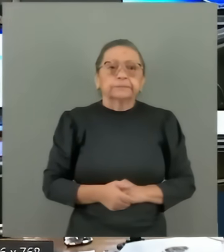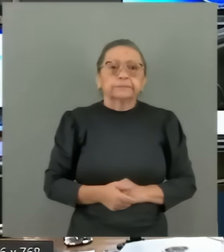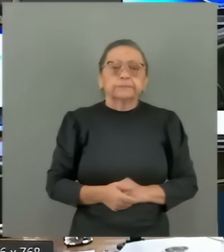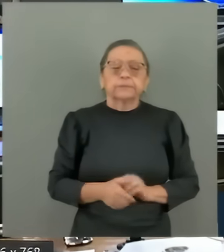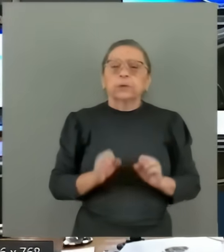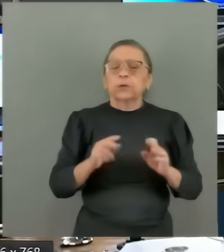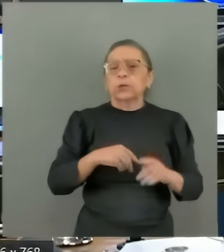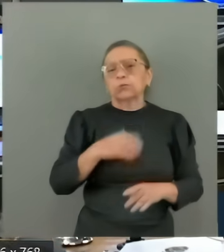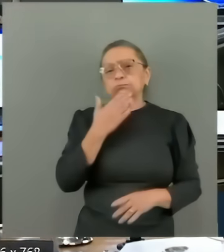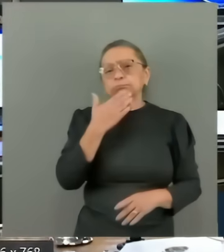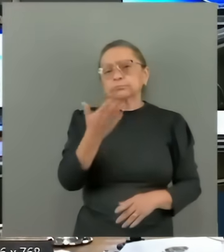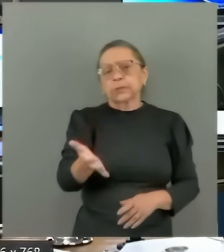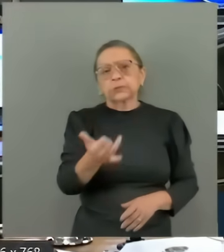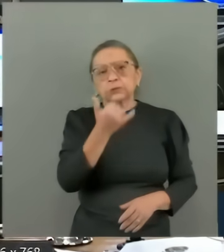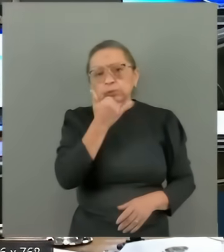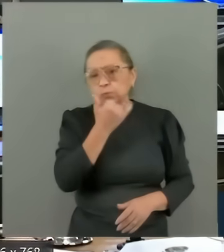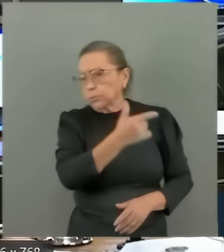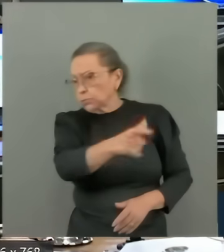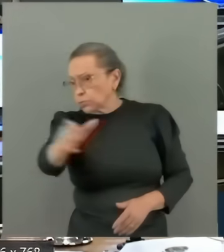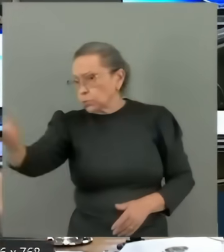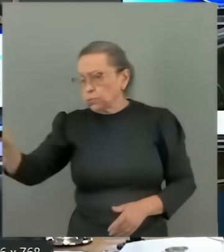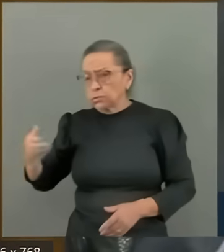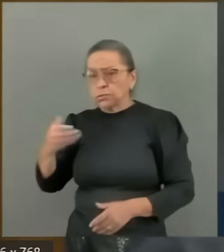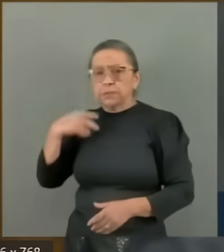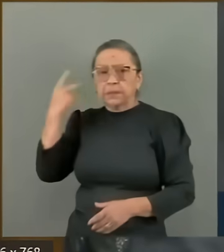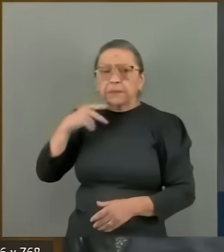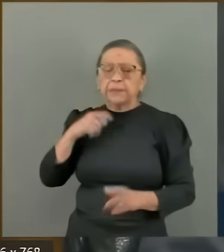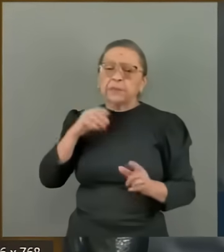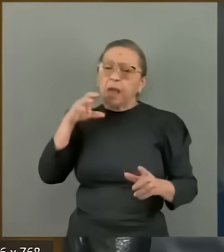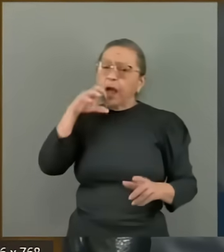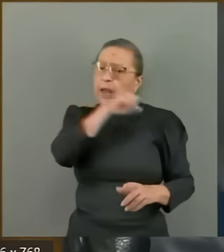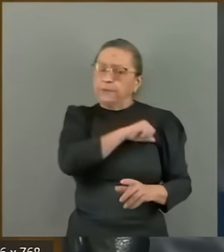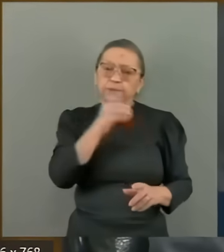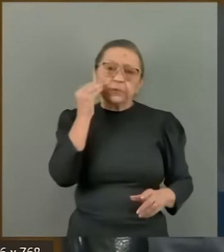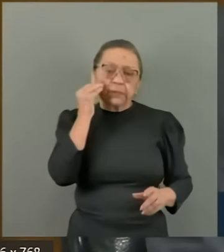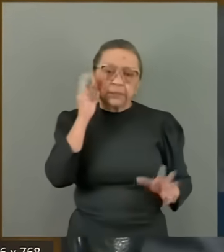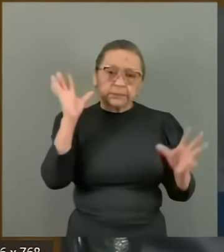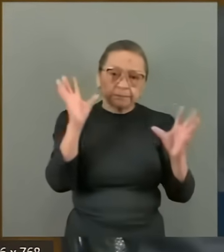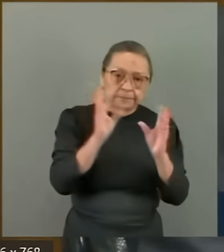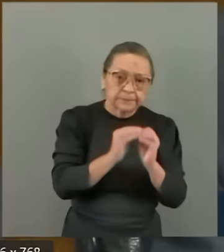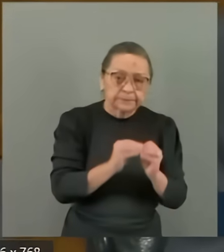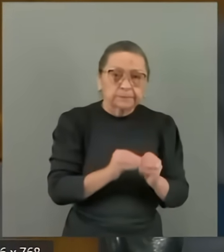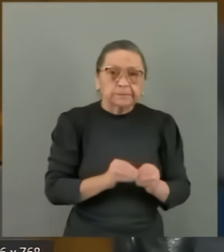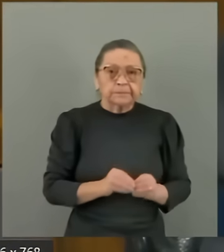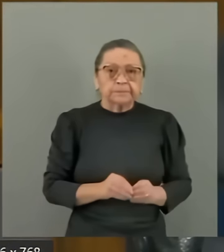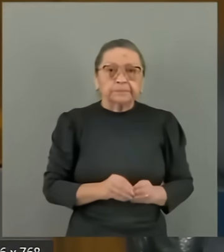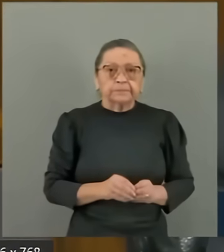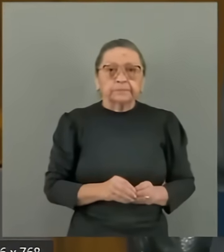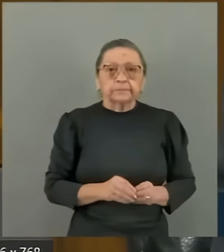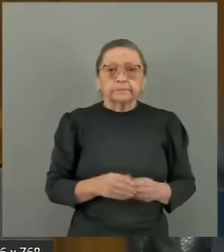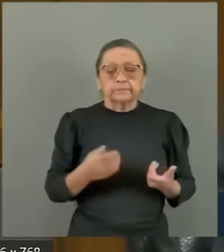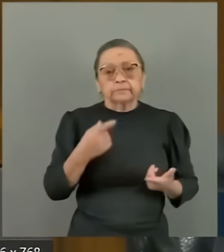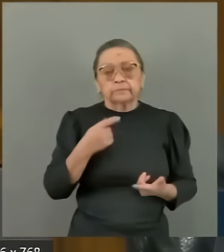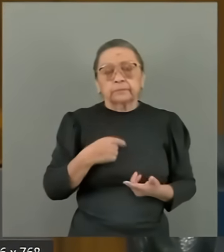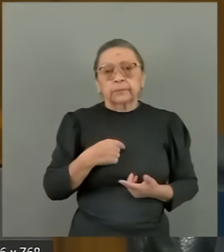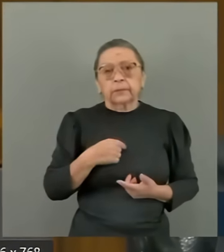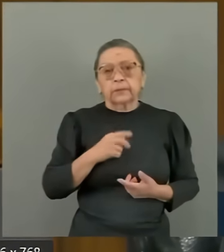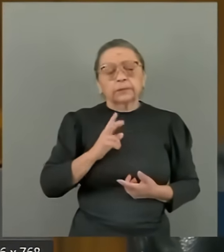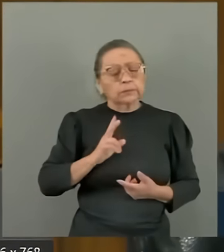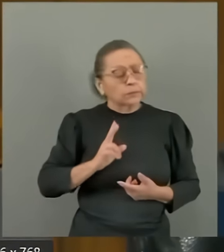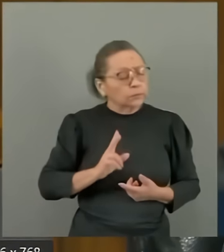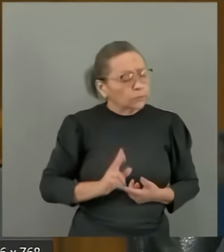peço desculpa aos demais parlamentares, mas é rápido aqui, eu vou tentar ser bem... Toda a sessão aqui,